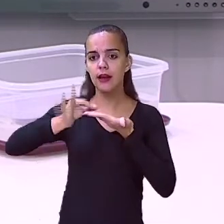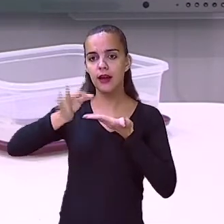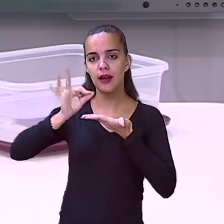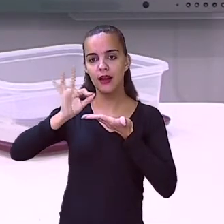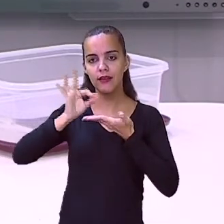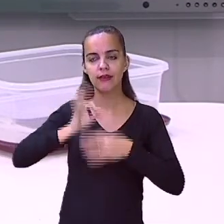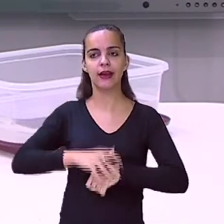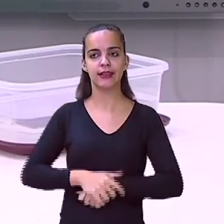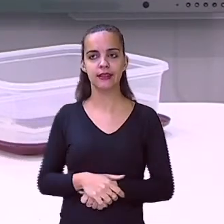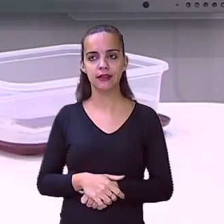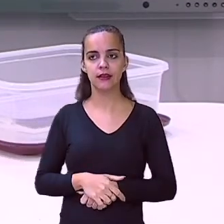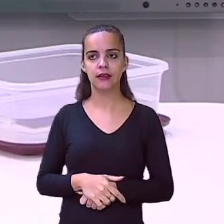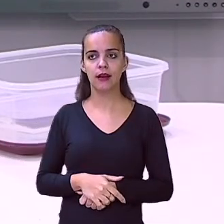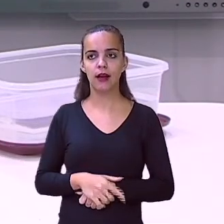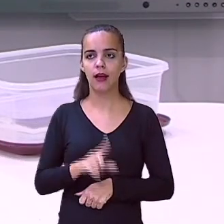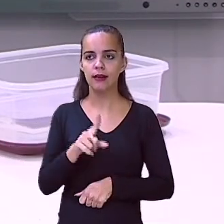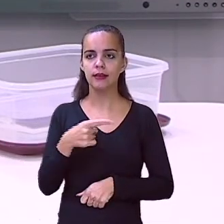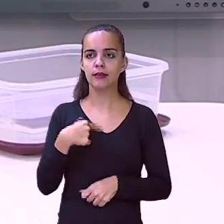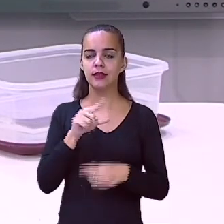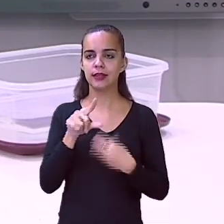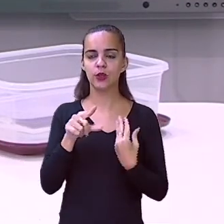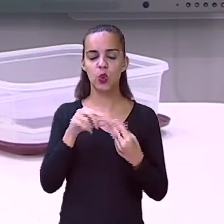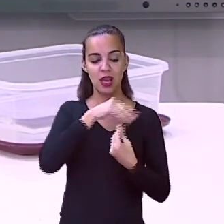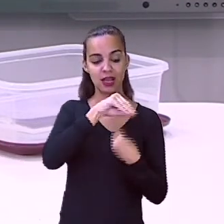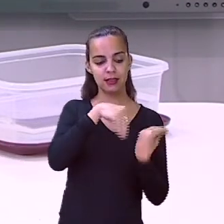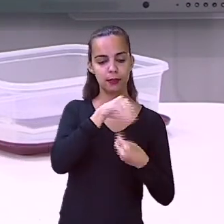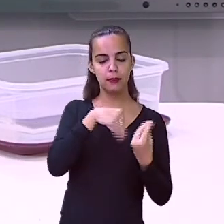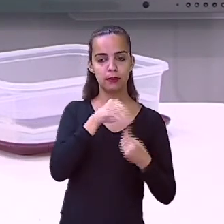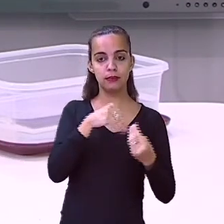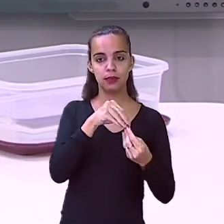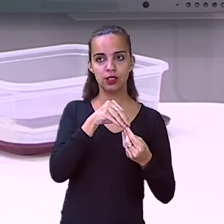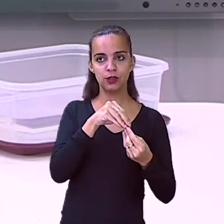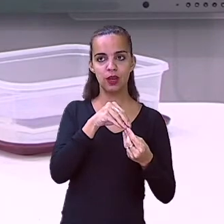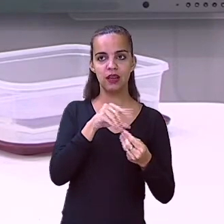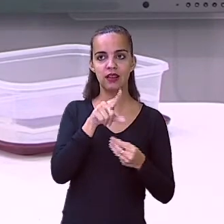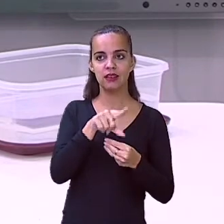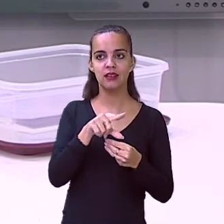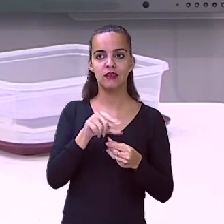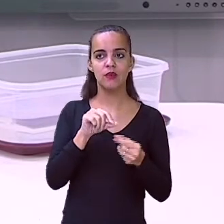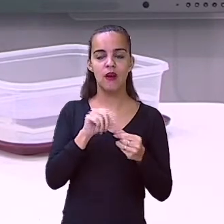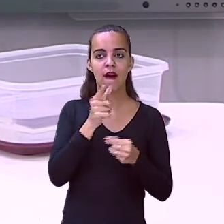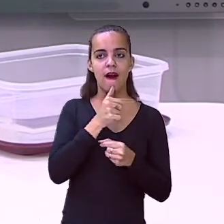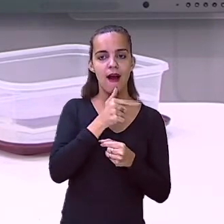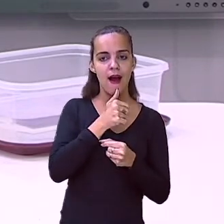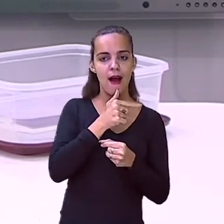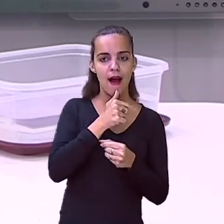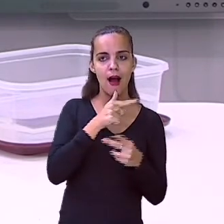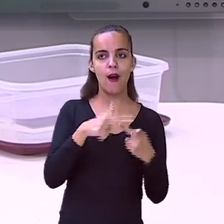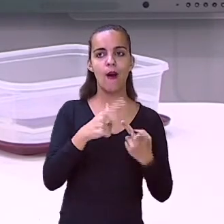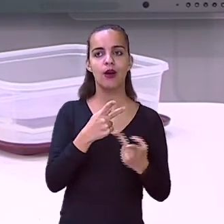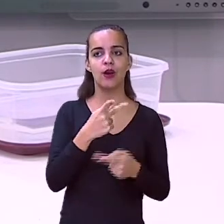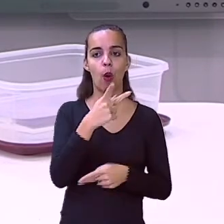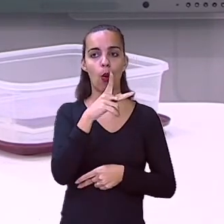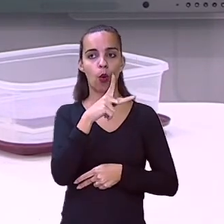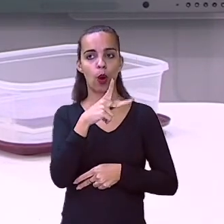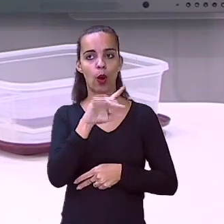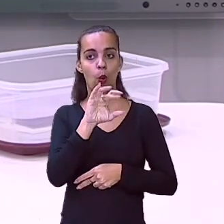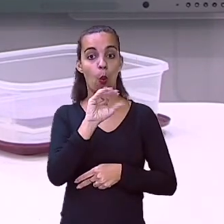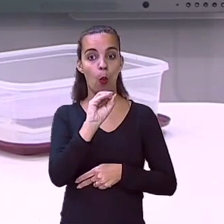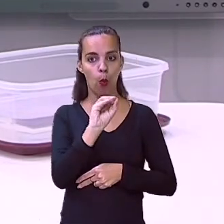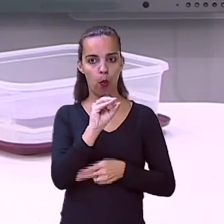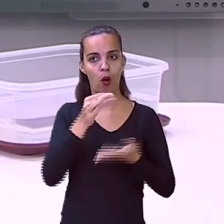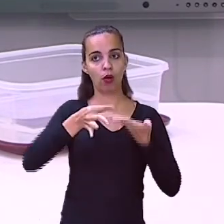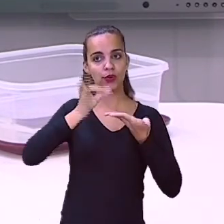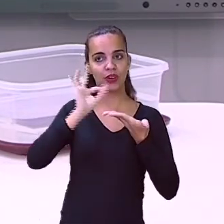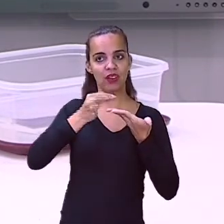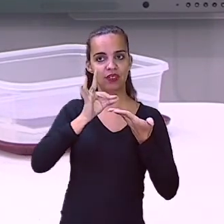sua casa? E esta mistura, a água, o pó de café,